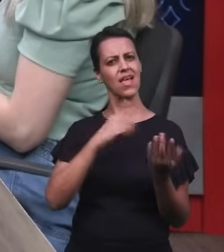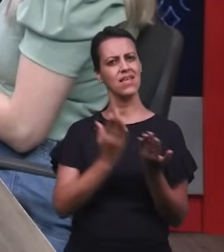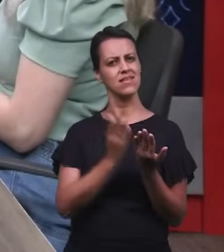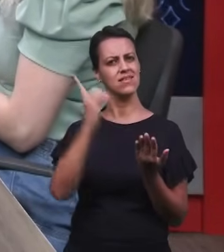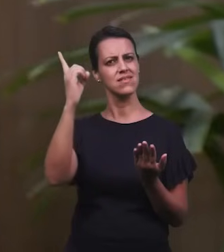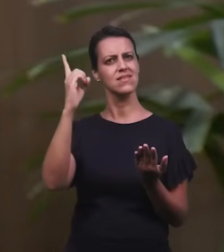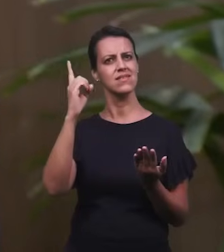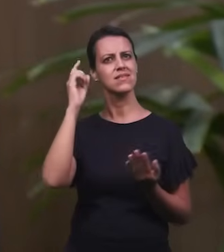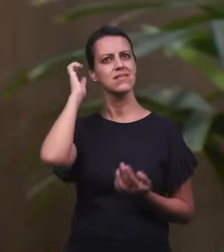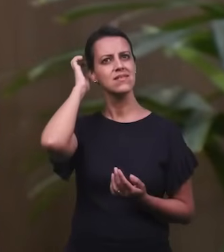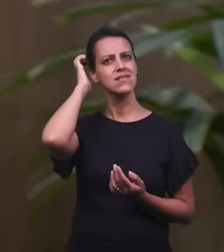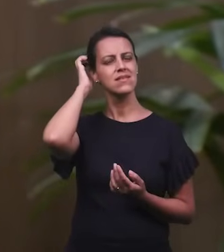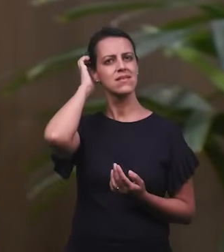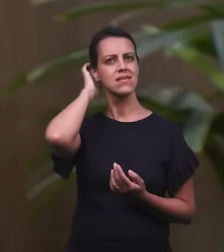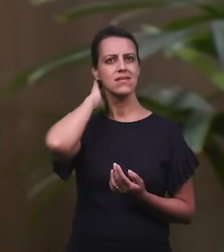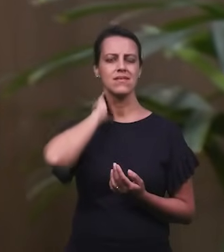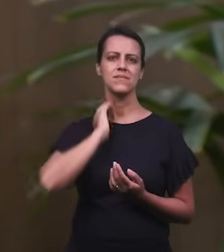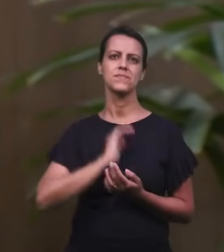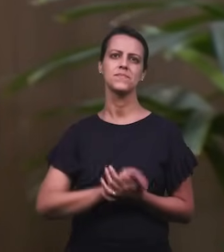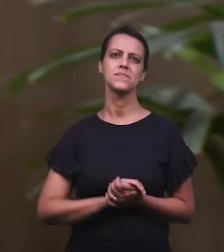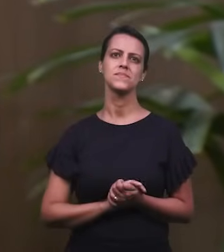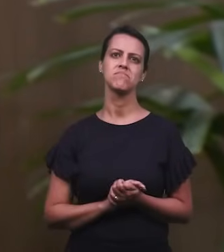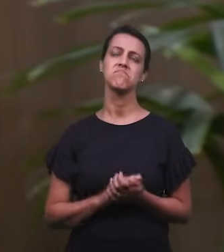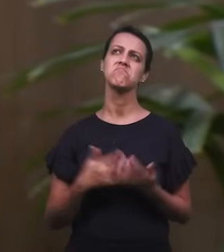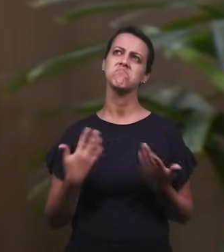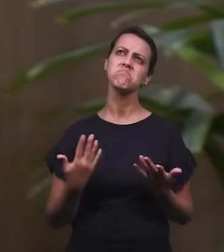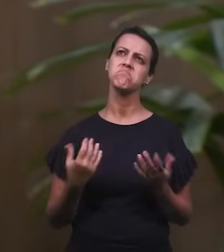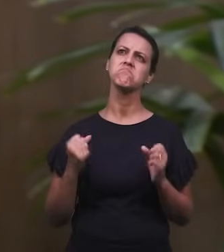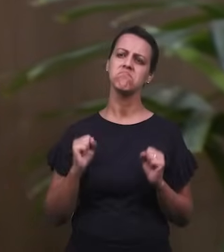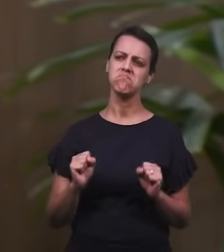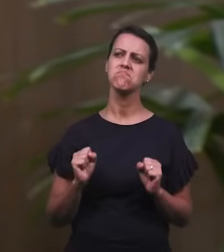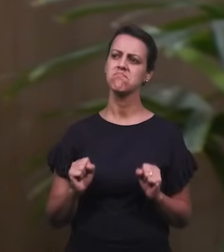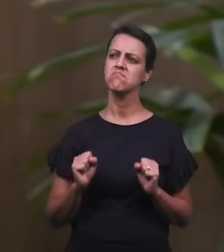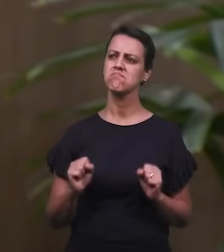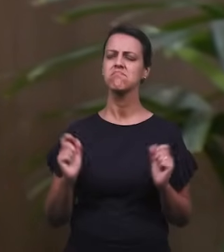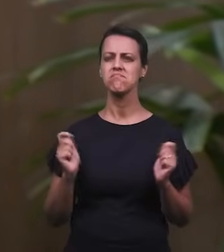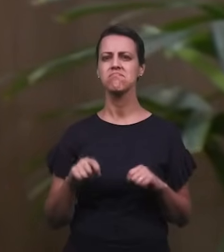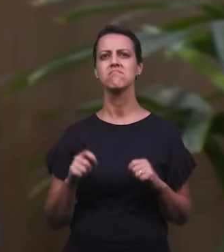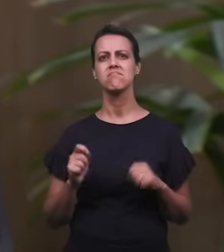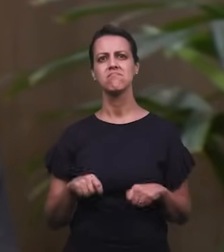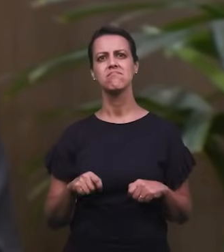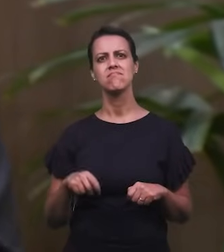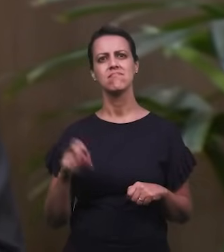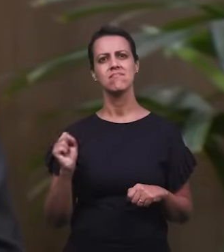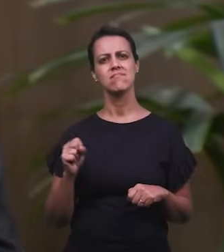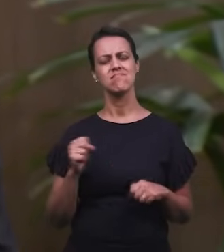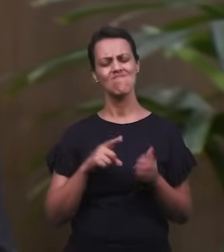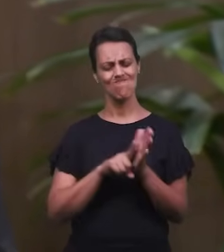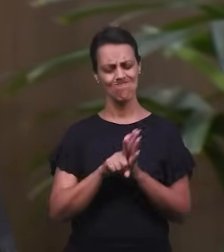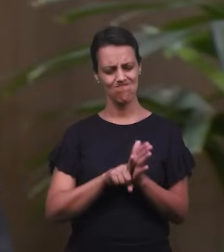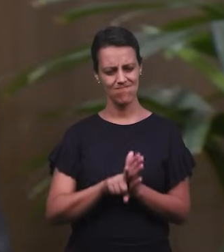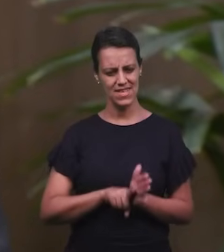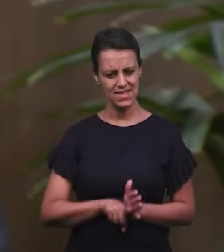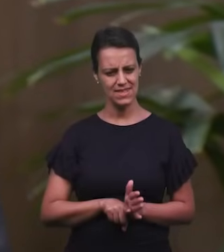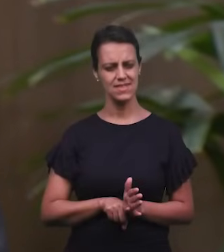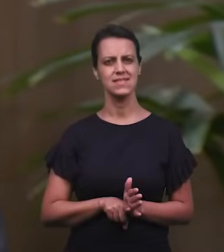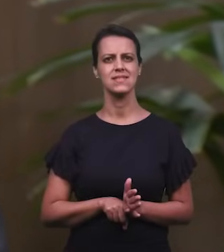comentar? Nós podemos sim identificar, fazendo uma análise